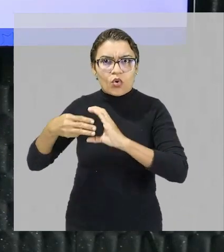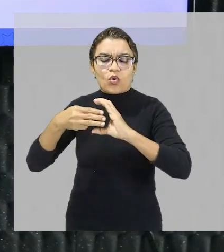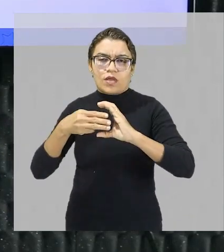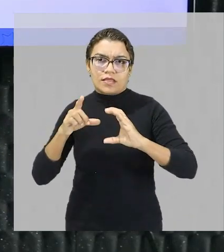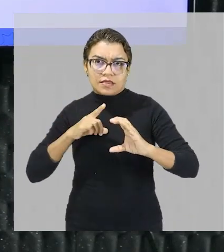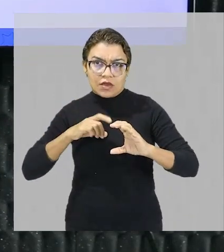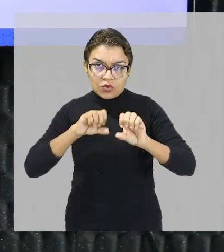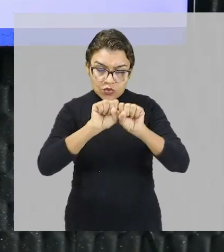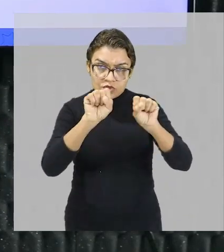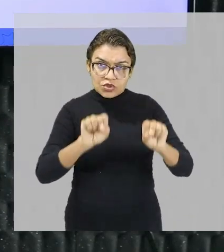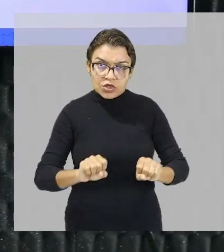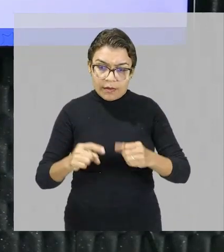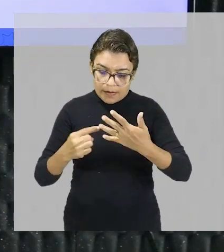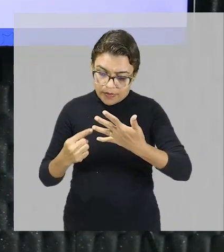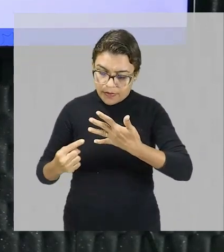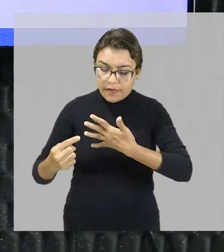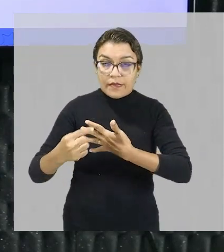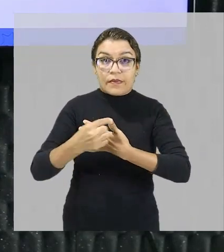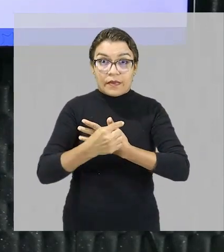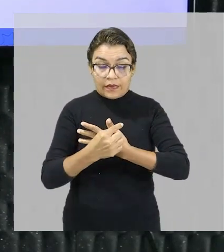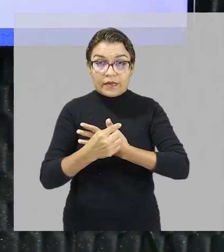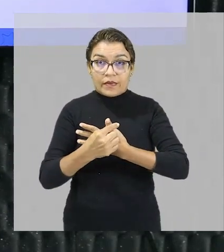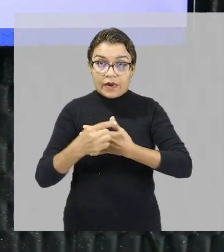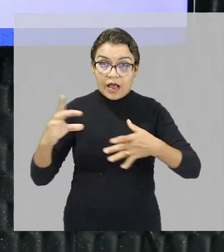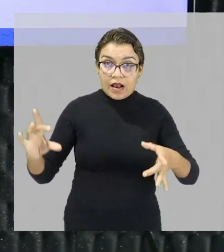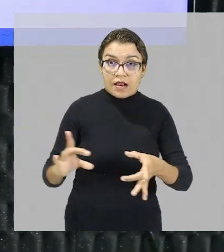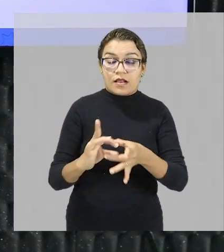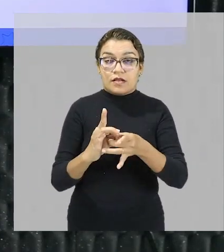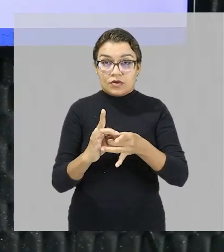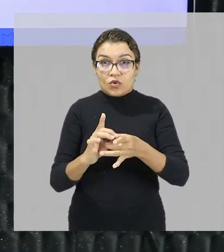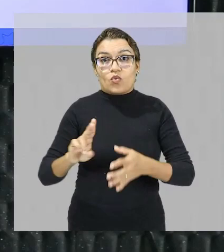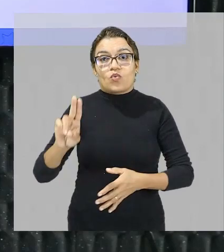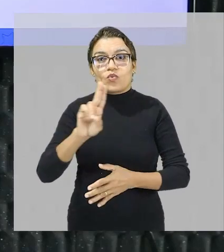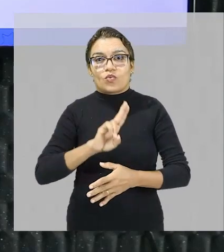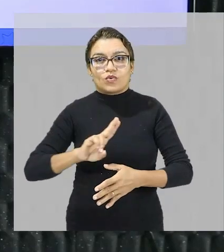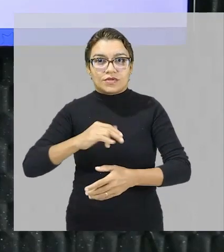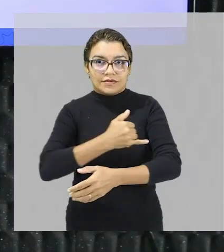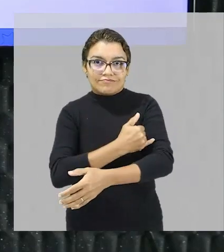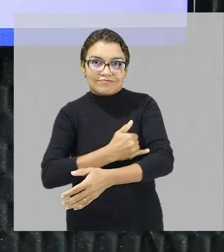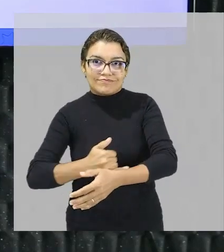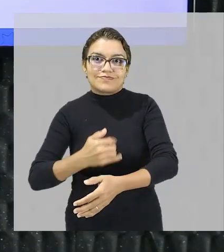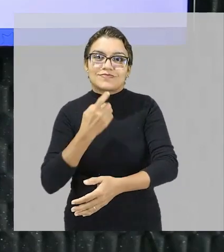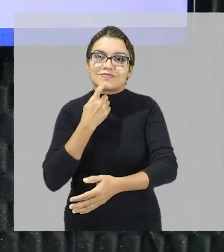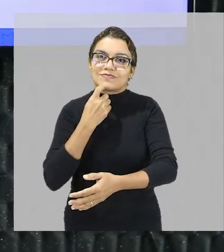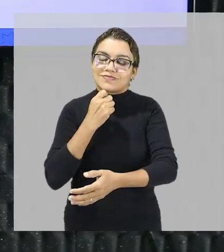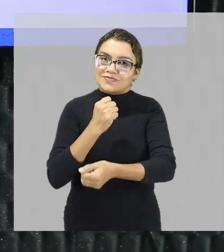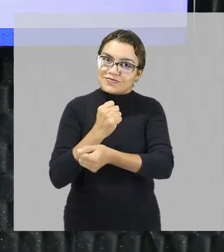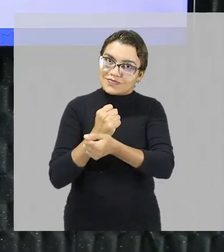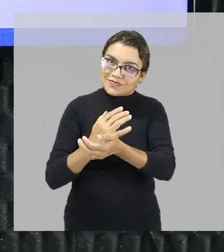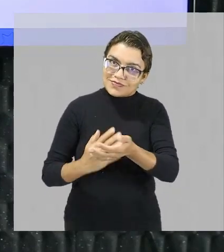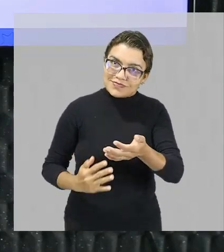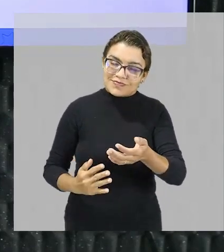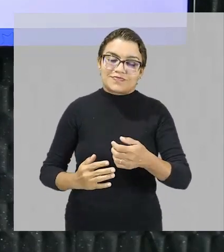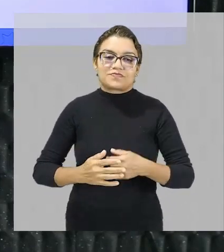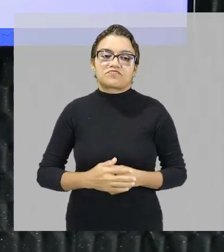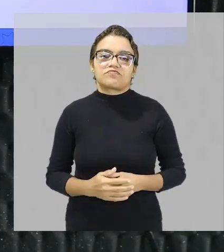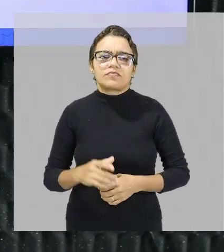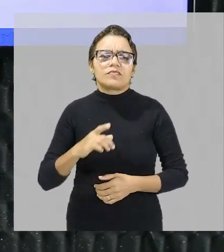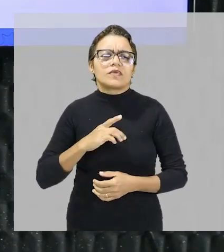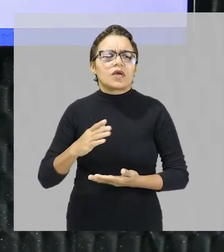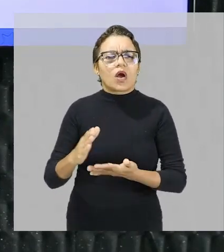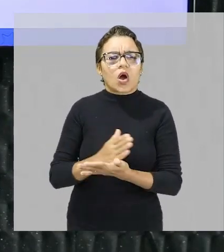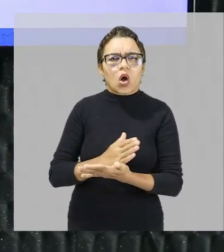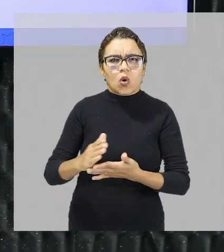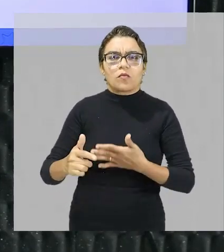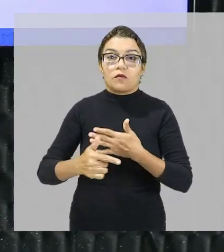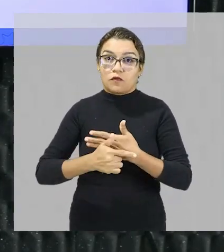sistema endócrino e a interligação entre elas é por meio da corrente sanguínea, tá? E aí, nós vimos algumas funções,